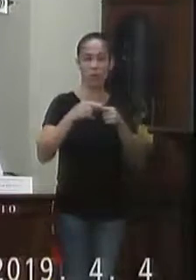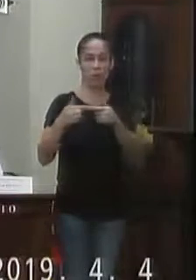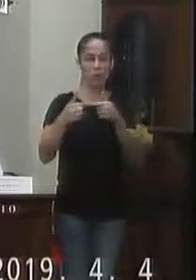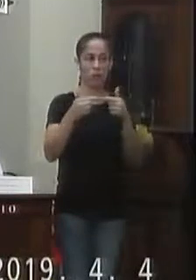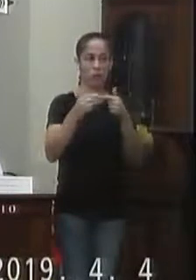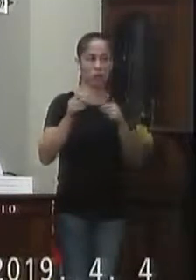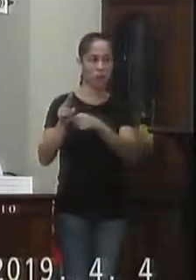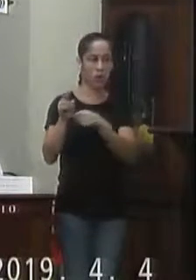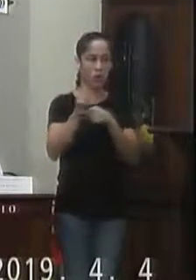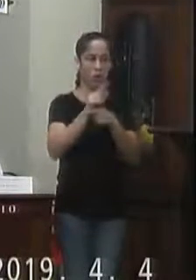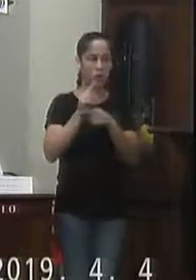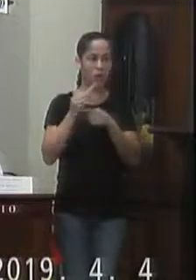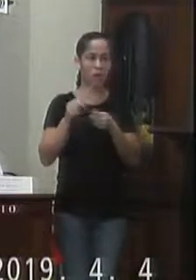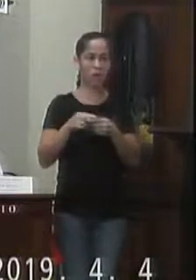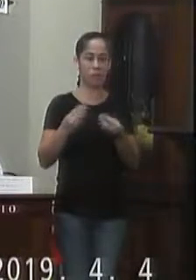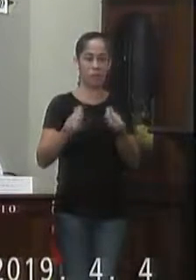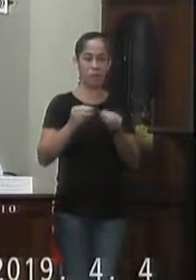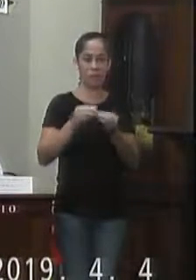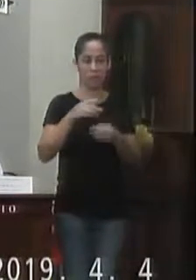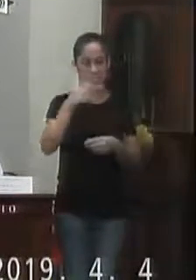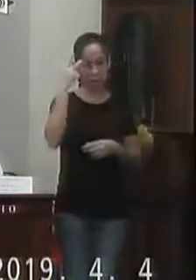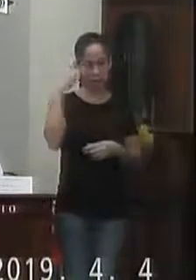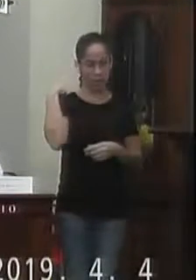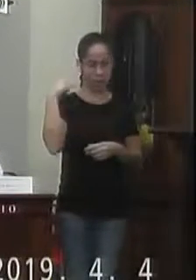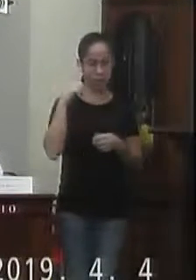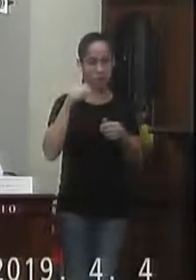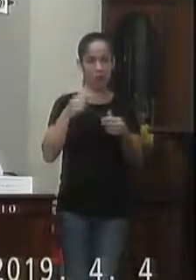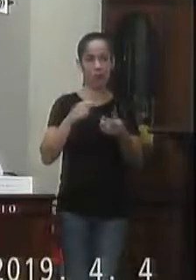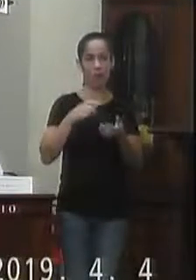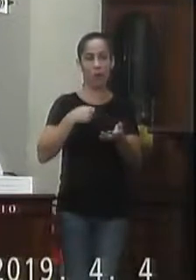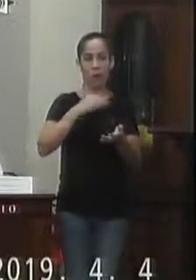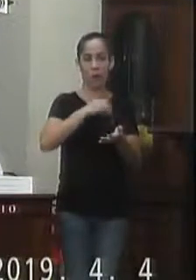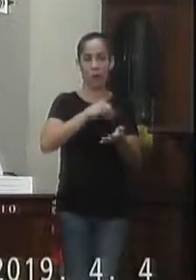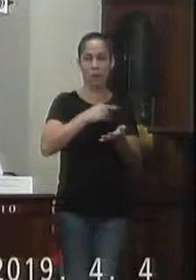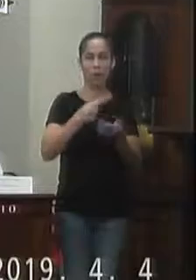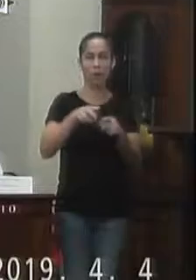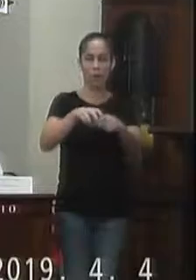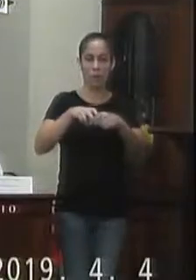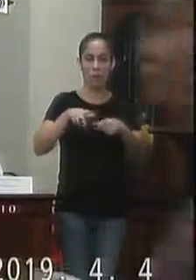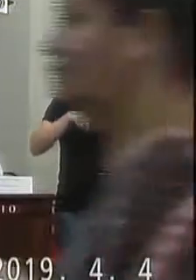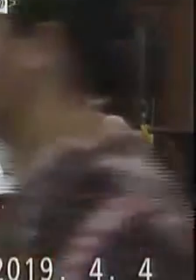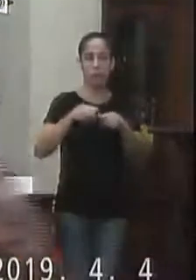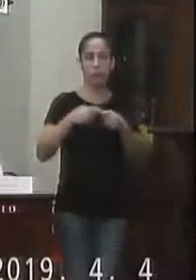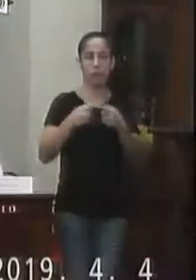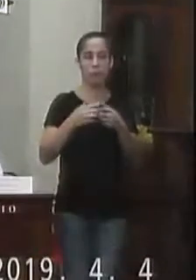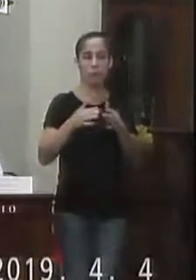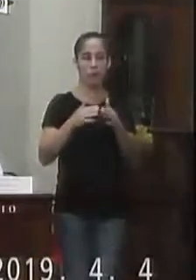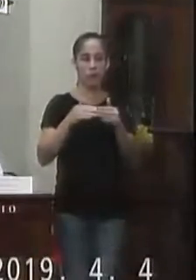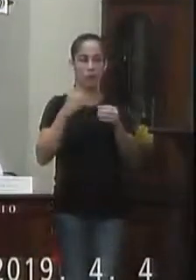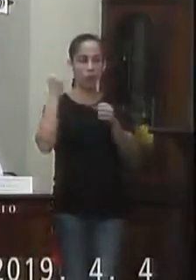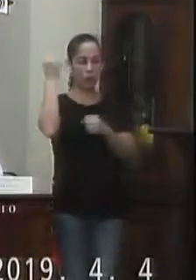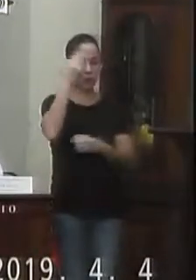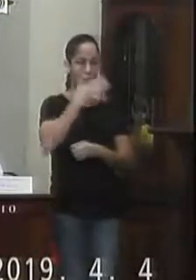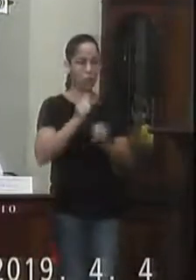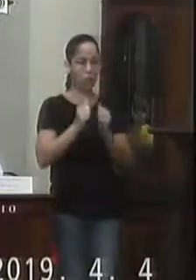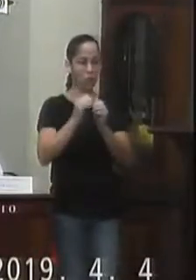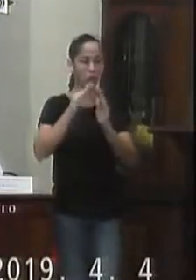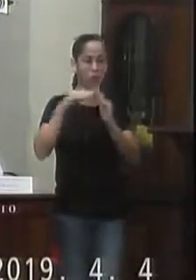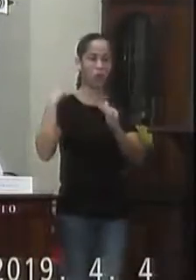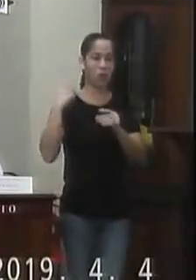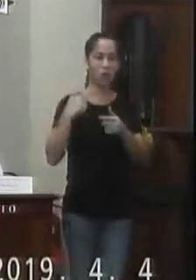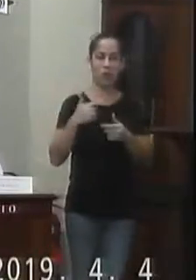função fiscalizadora parlamentar, a fim de que sejam prestadas contas das despesas acima citadas, de modo que haja transparente junto à Câmara.